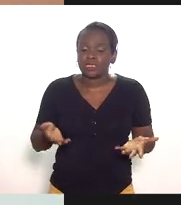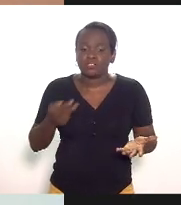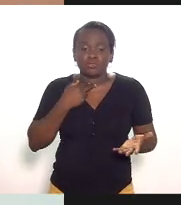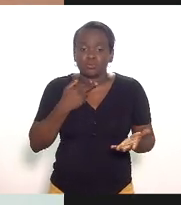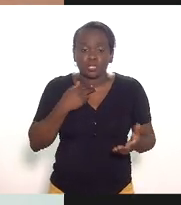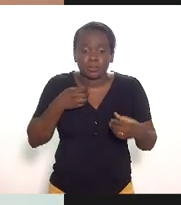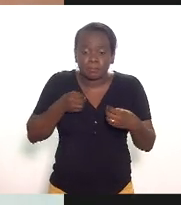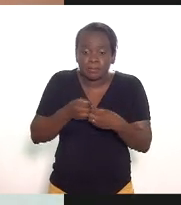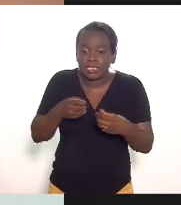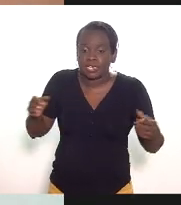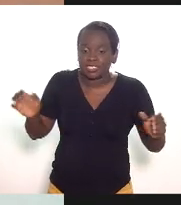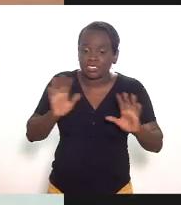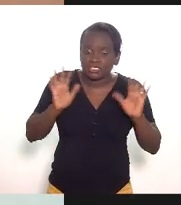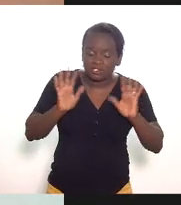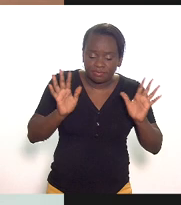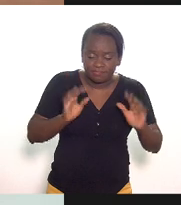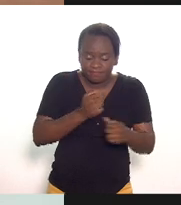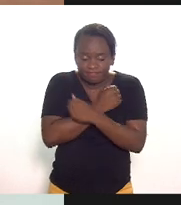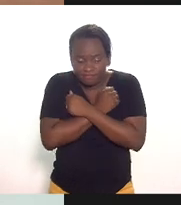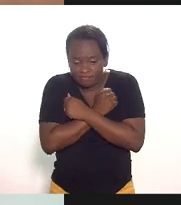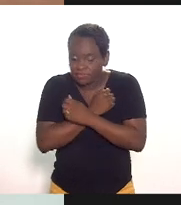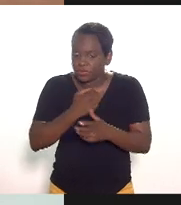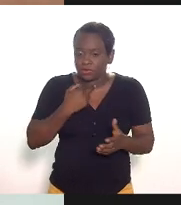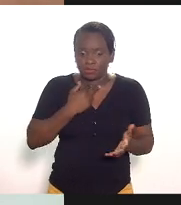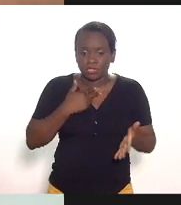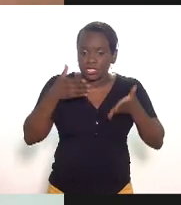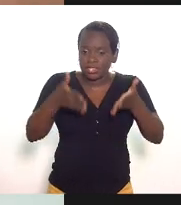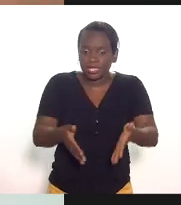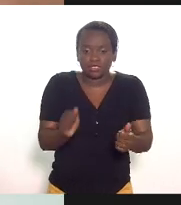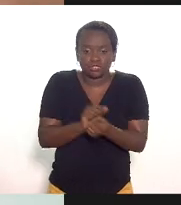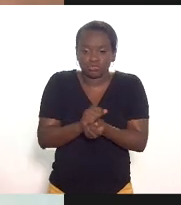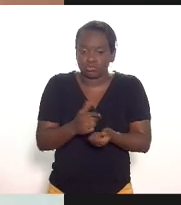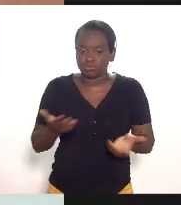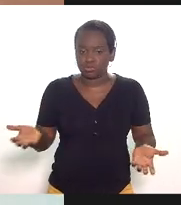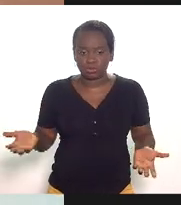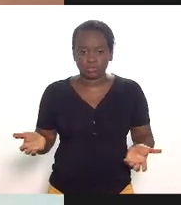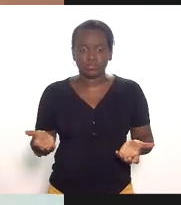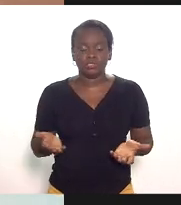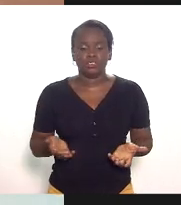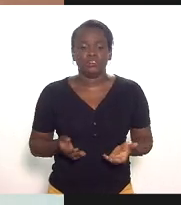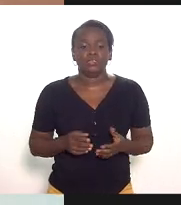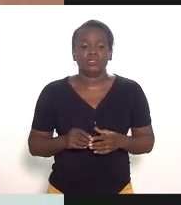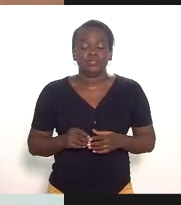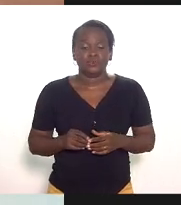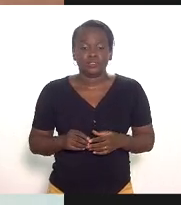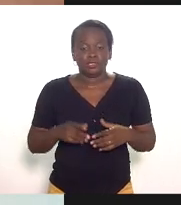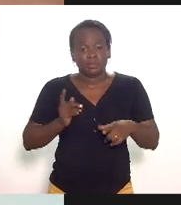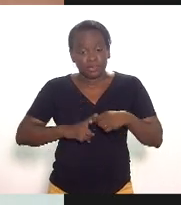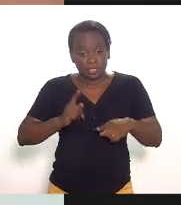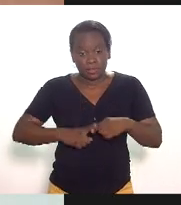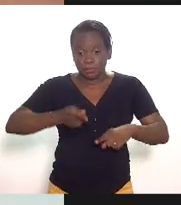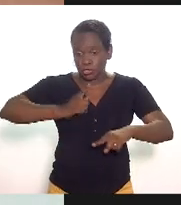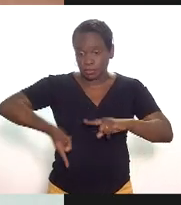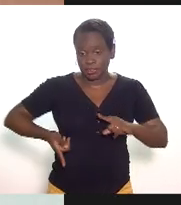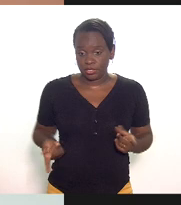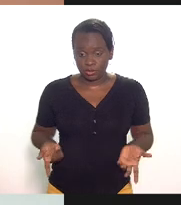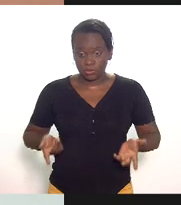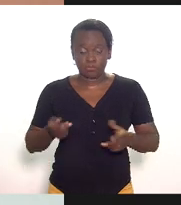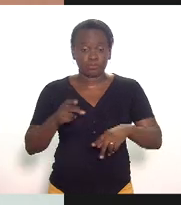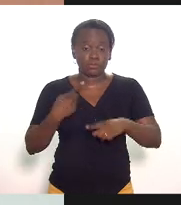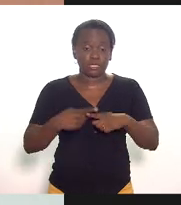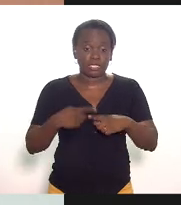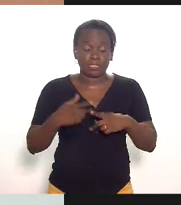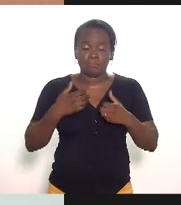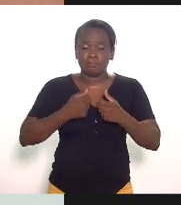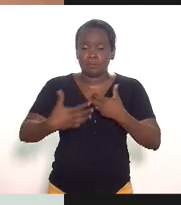estar próximo à despedida no momento lá da ida lá para o sepultamento, porque é proibido devido à